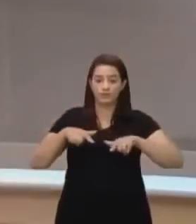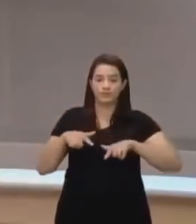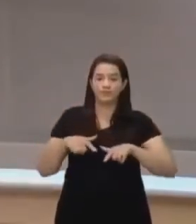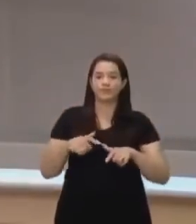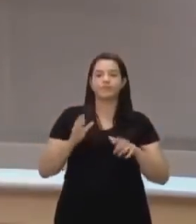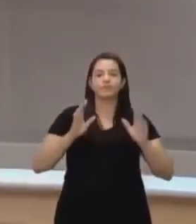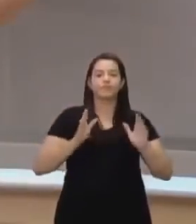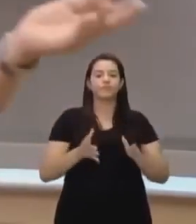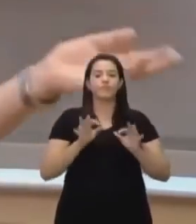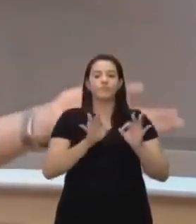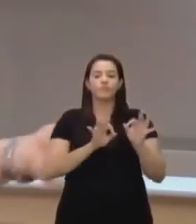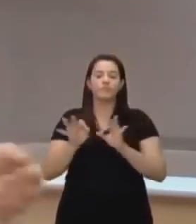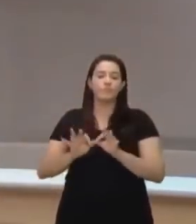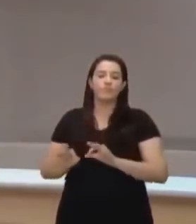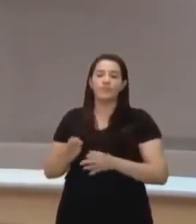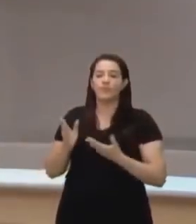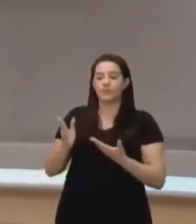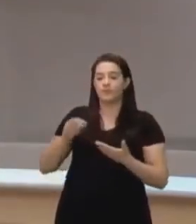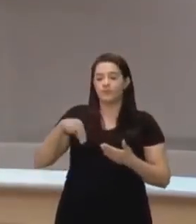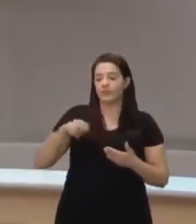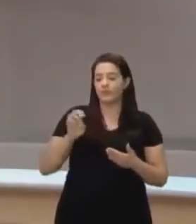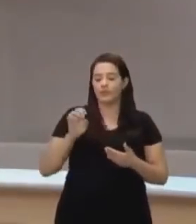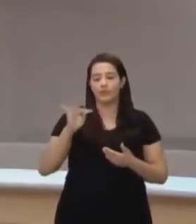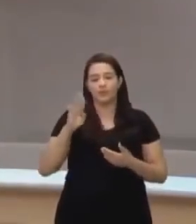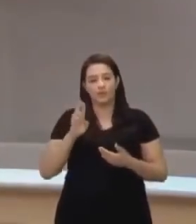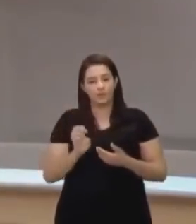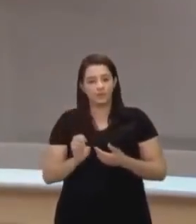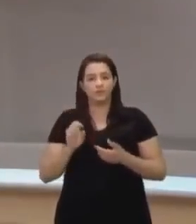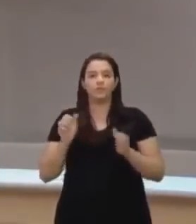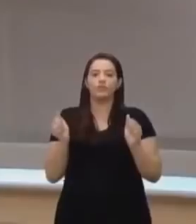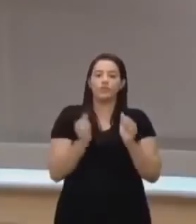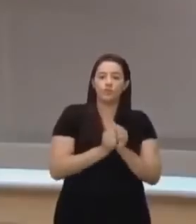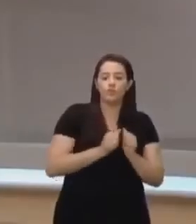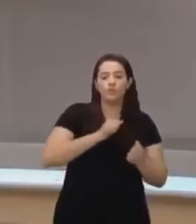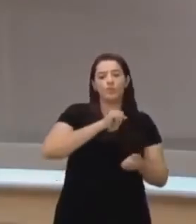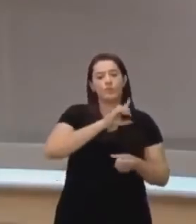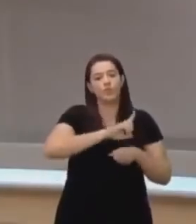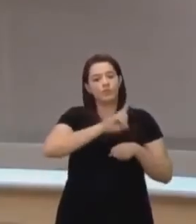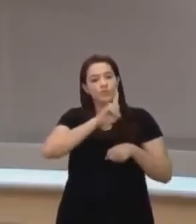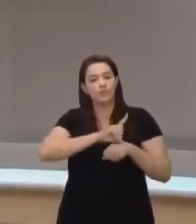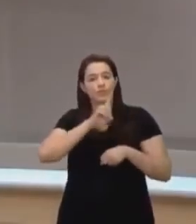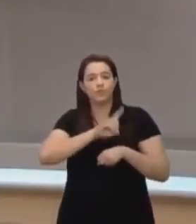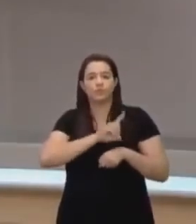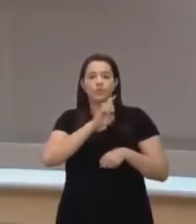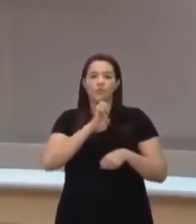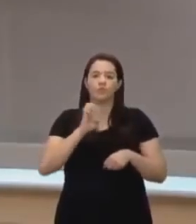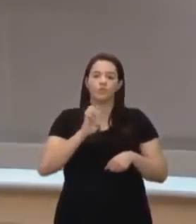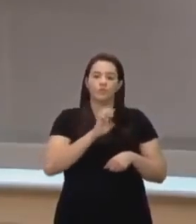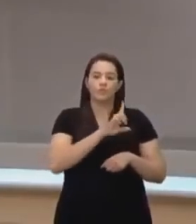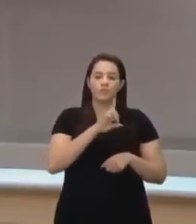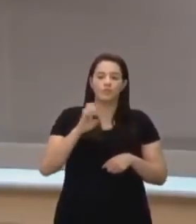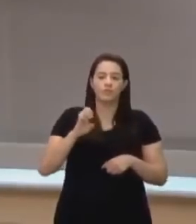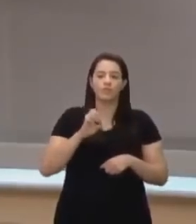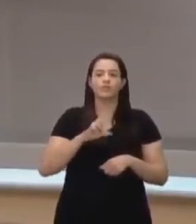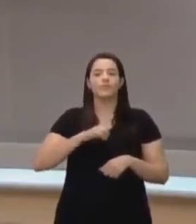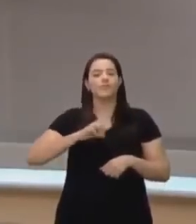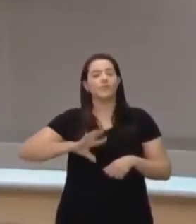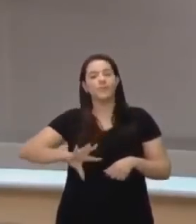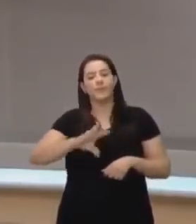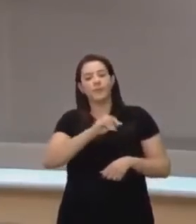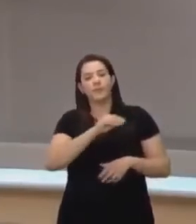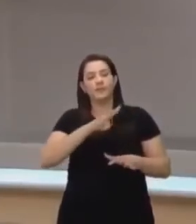lá pelo CGPED, também com o professor Leandro Negrete, né, junto às diretorias, a gente tem que agradecer muito pelo trabalho das diretorias.